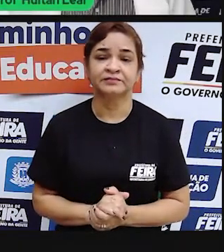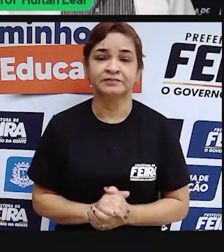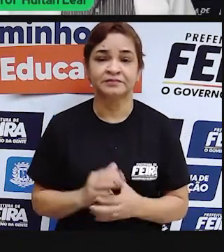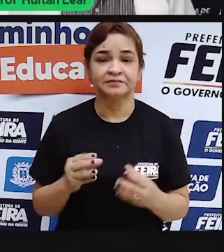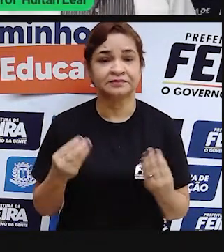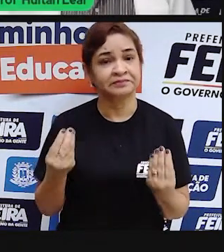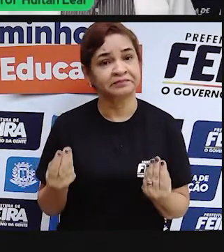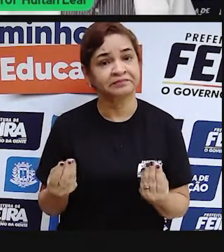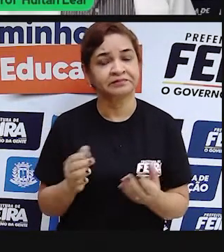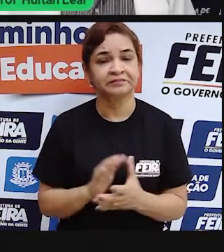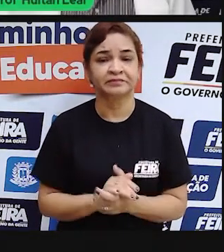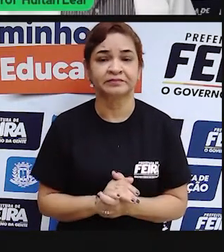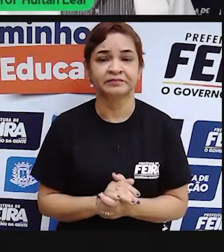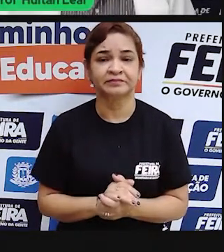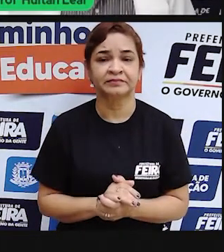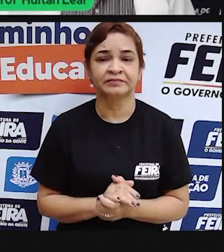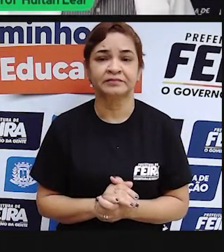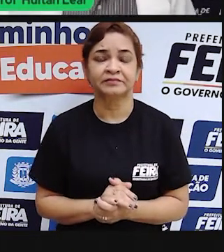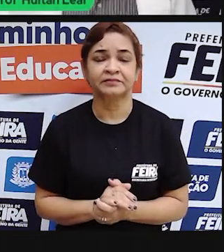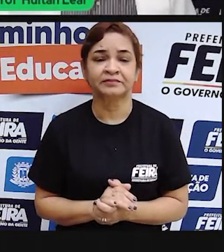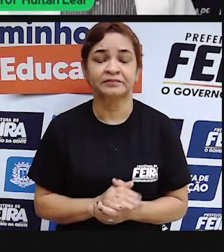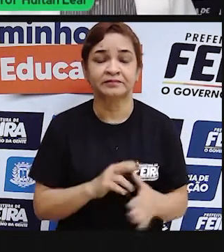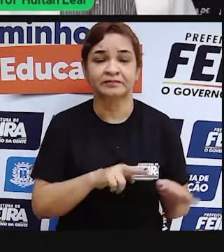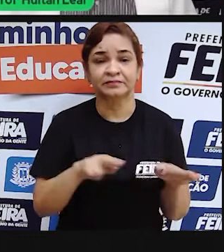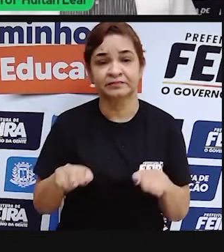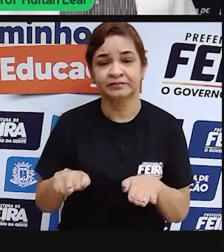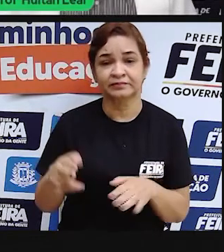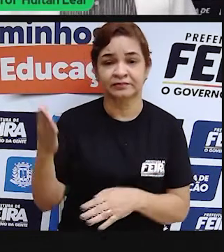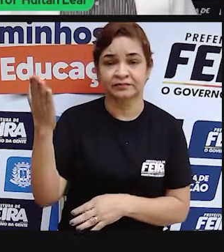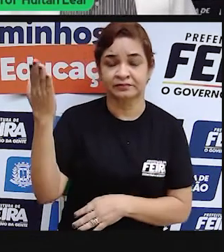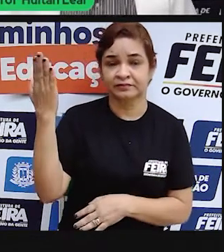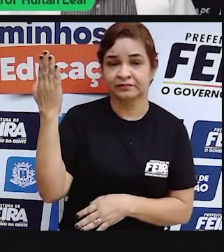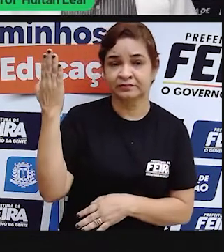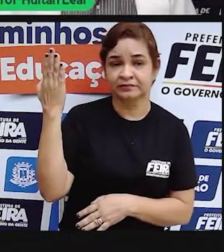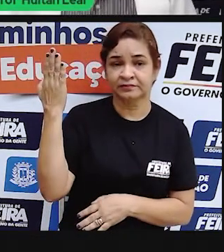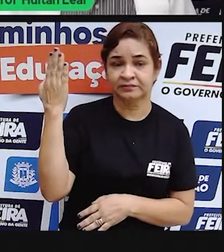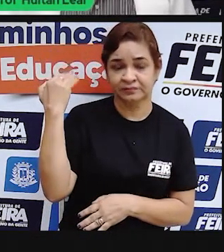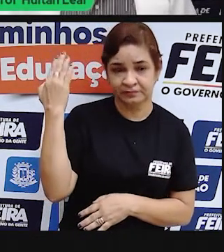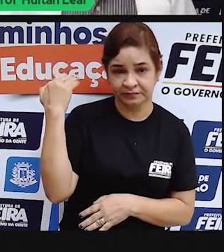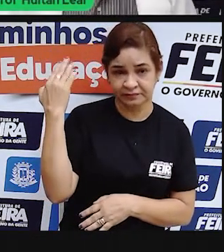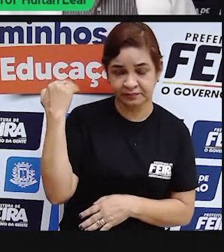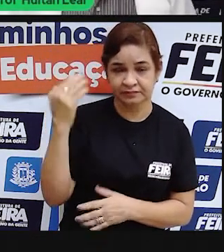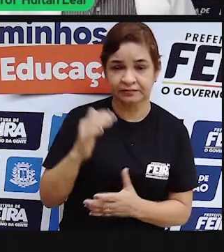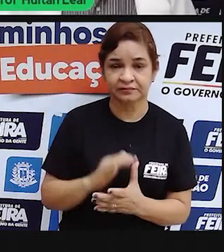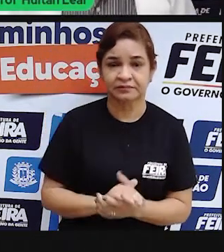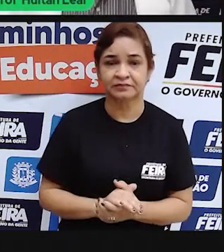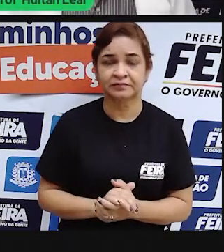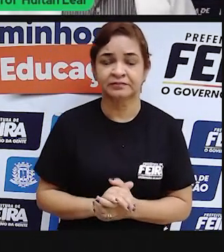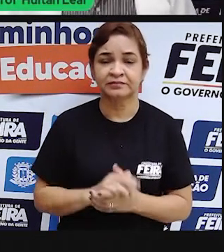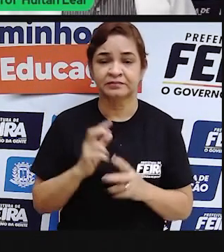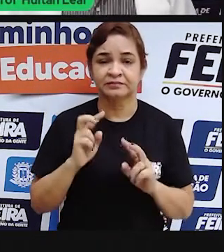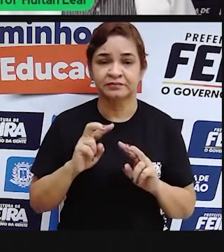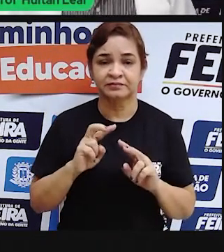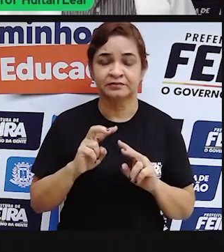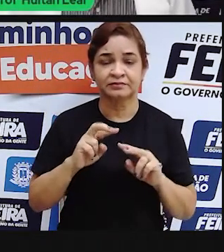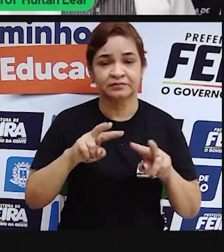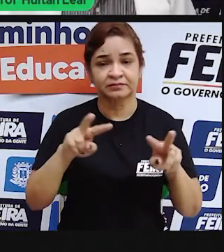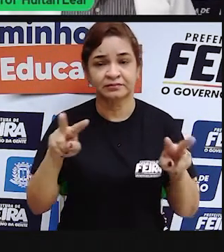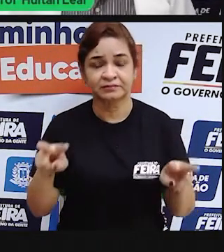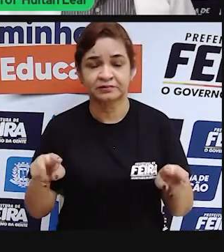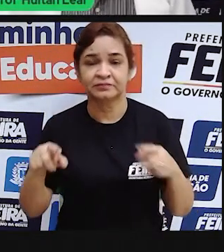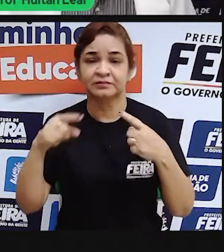Então, como a semana passada, ou melhor, na última aula, enfocamos mais na